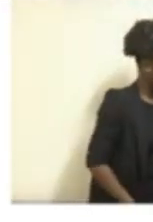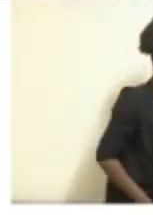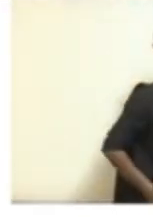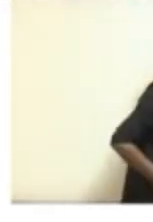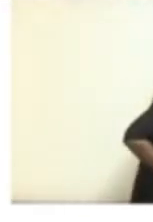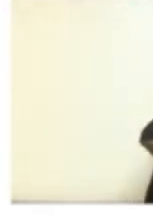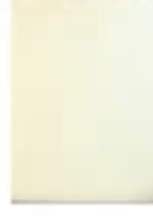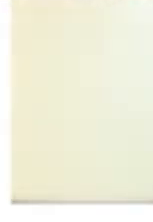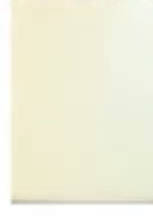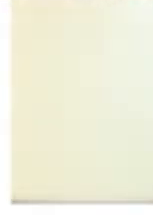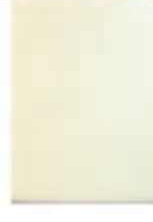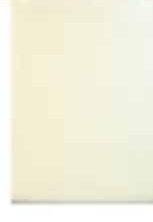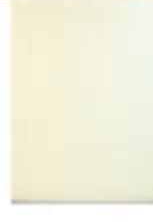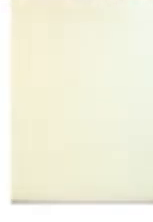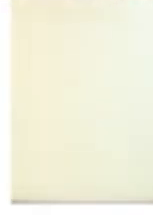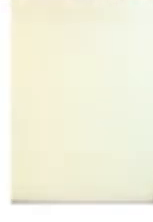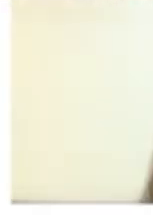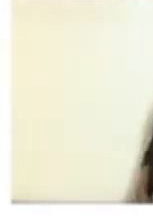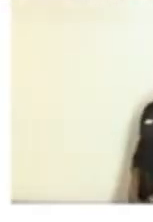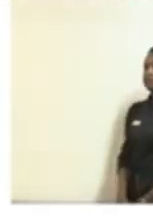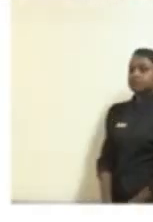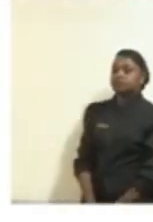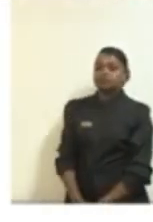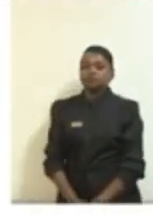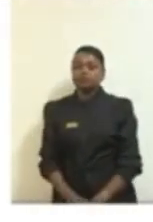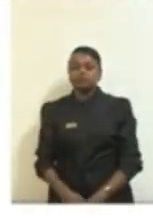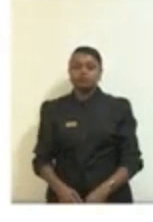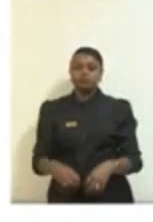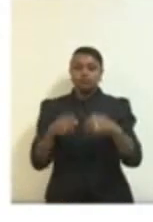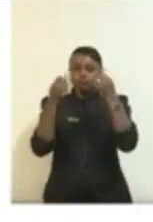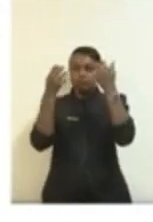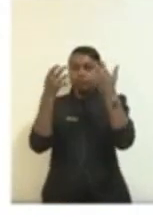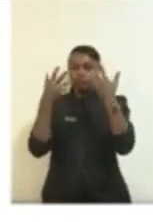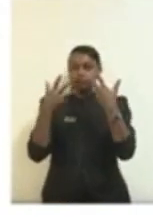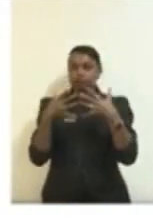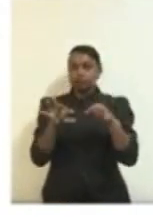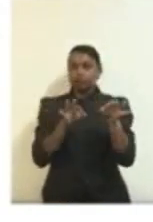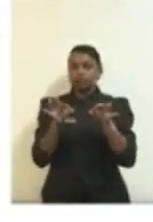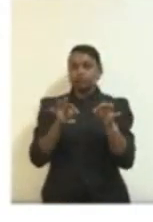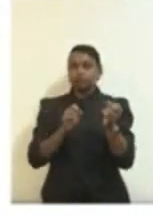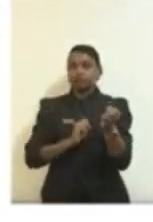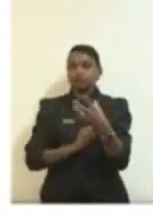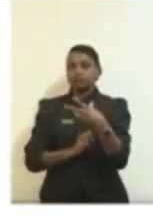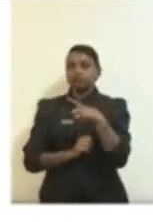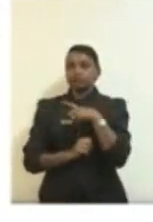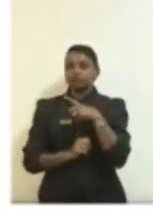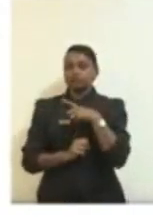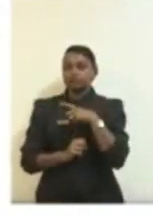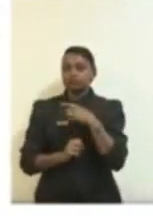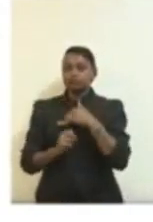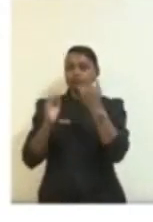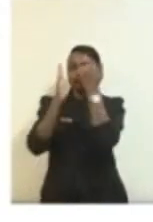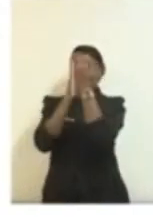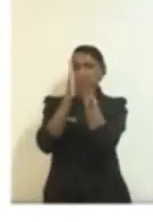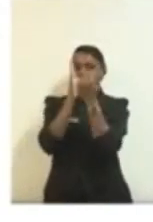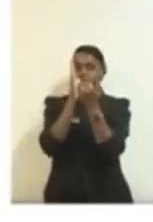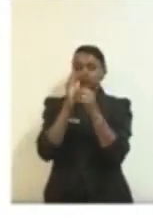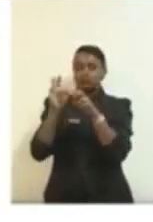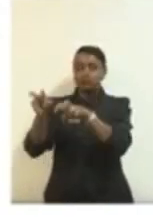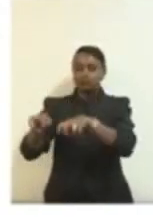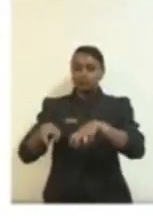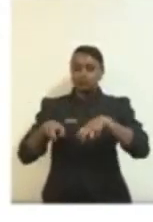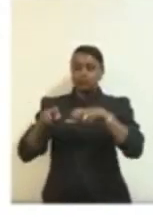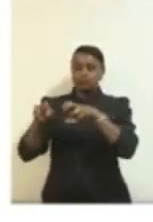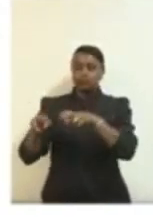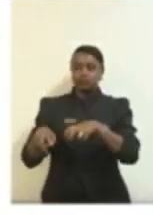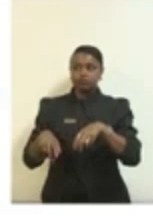dado, bem rápido, só para mostrar, né, de um outro projeto, a compilação dos Soil Sea Stocks. Então, o